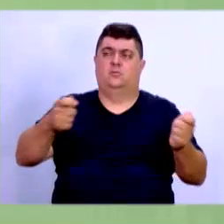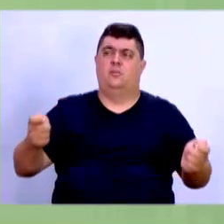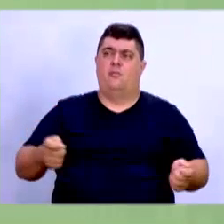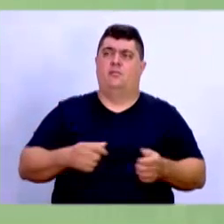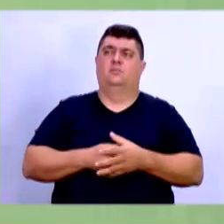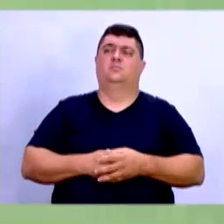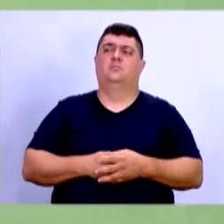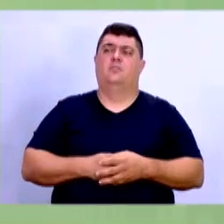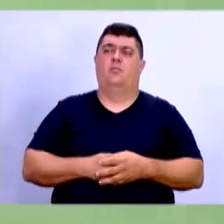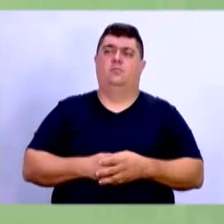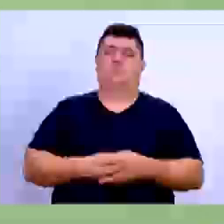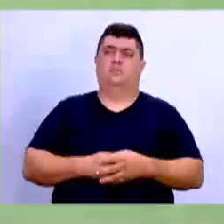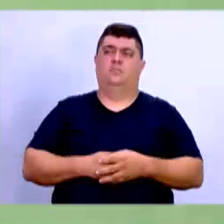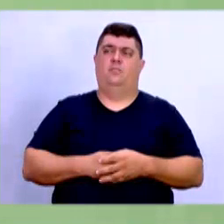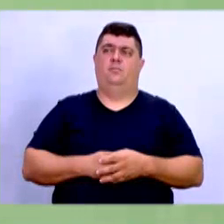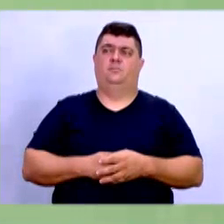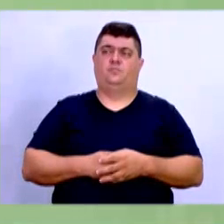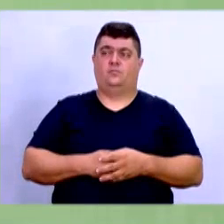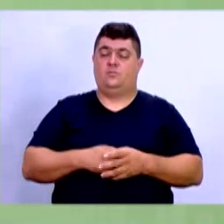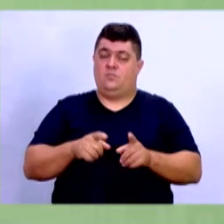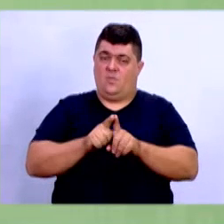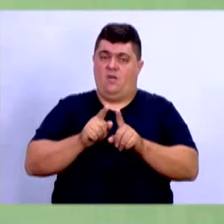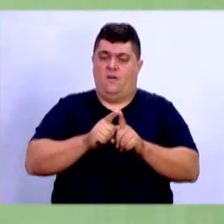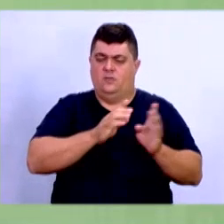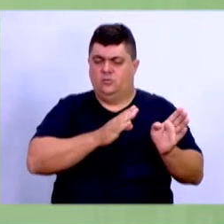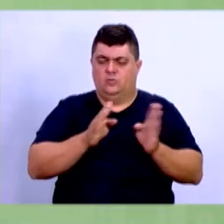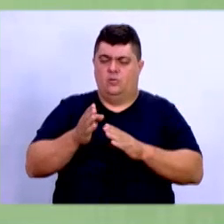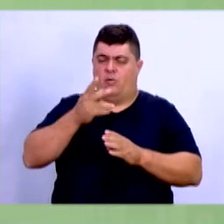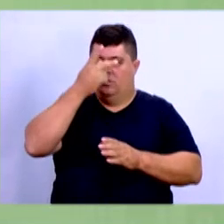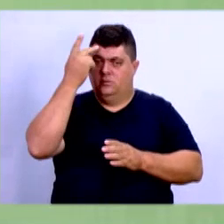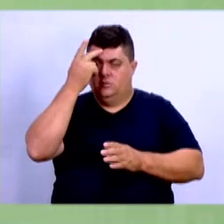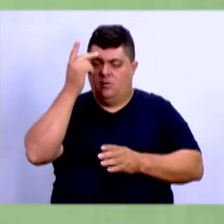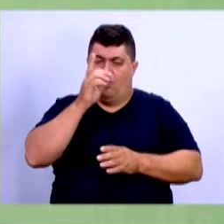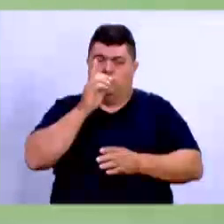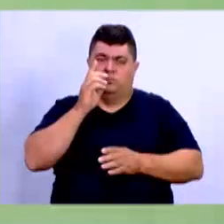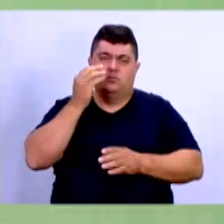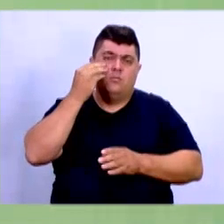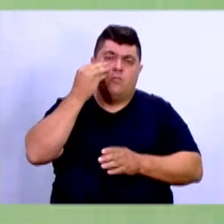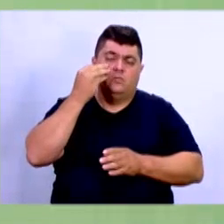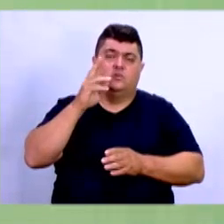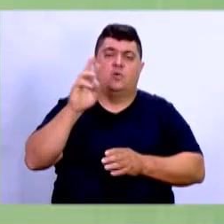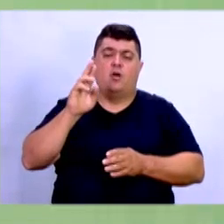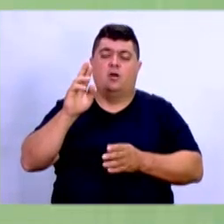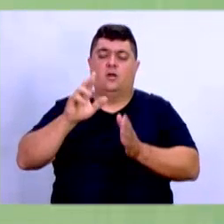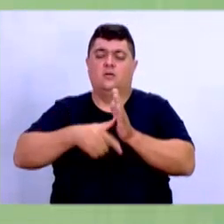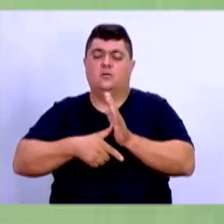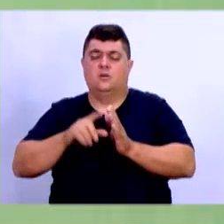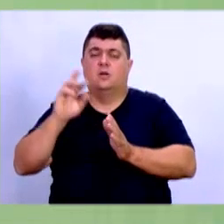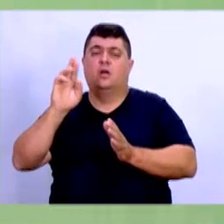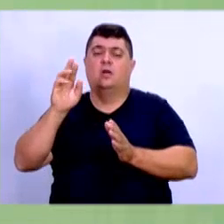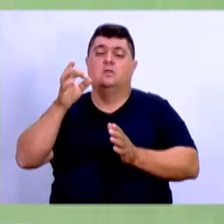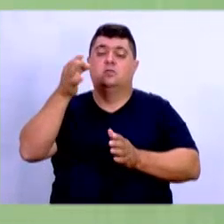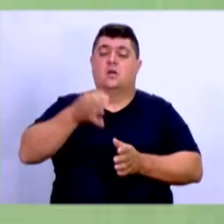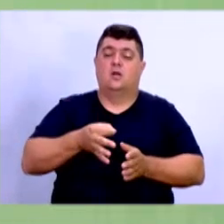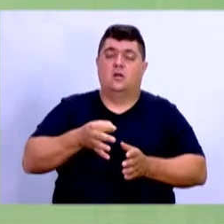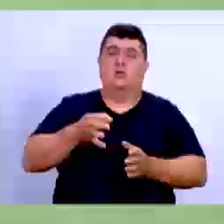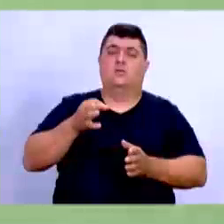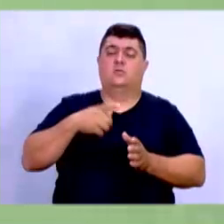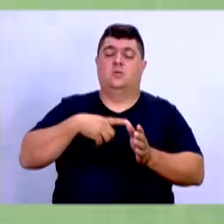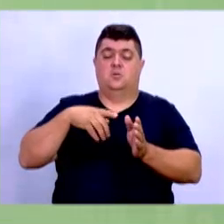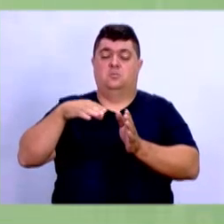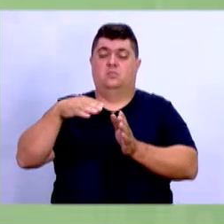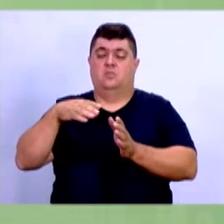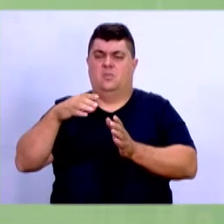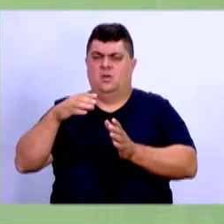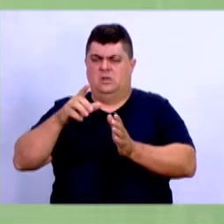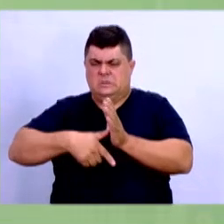ela vai acompanhar os clientes, né, analisar cliente por cliente, quem deve, quem não deve, abrir políticas de descontos. Essa